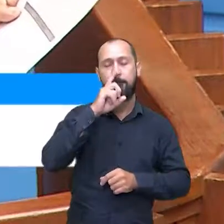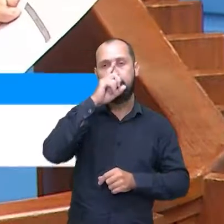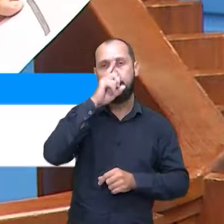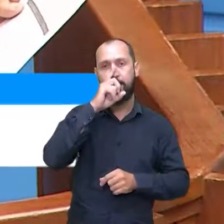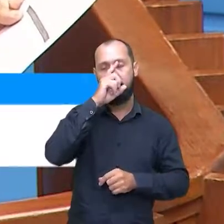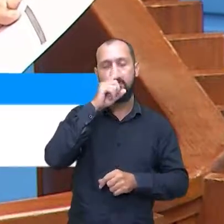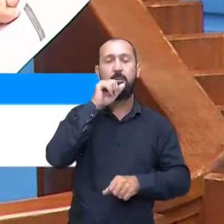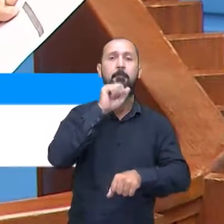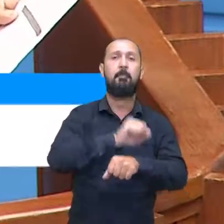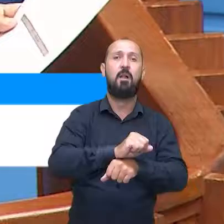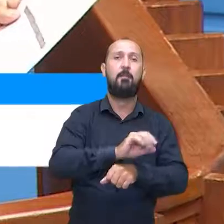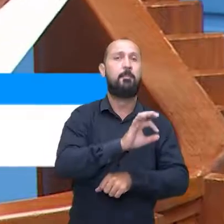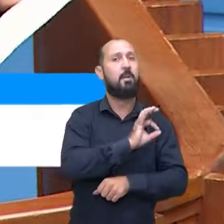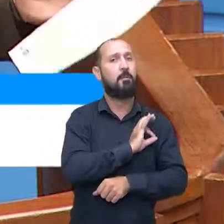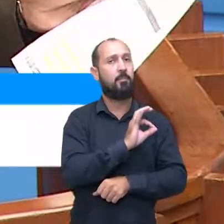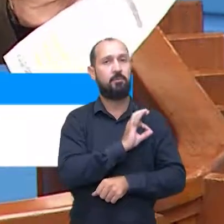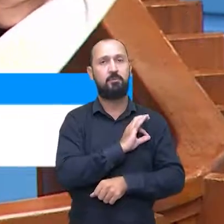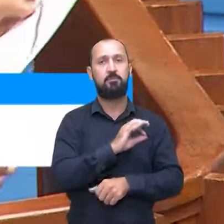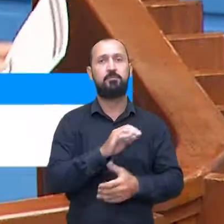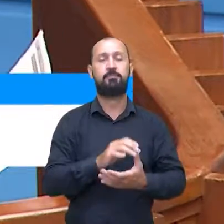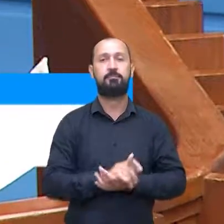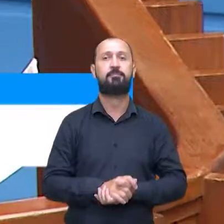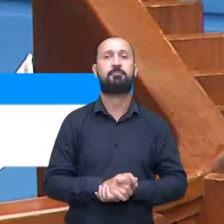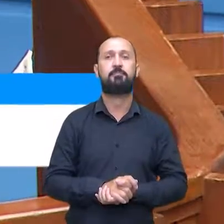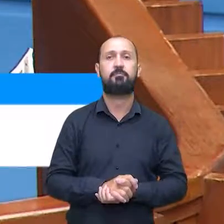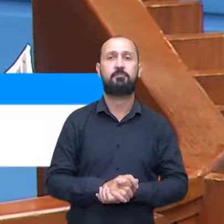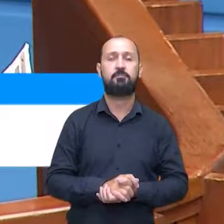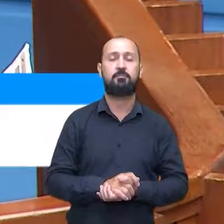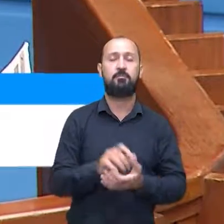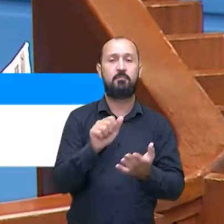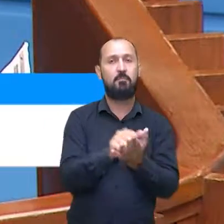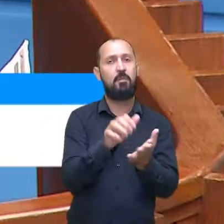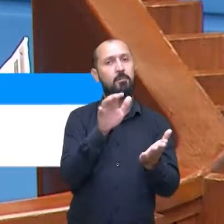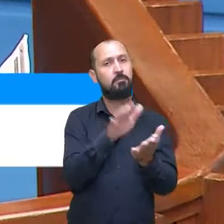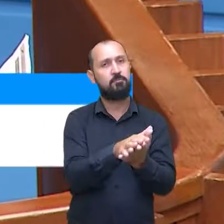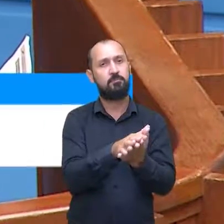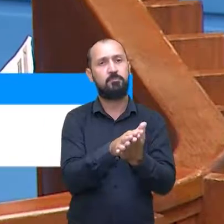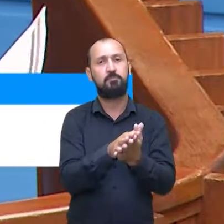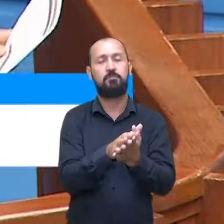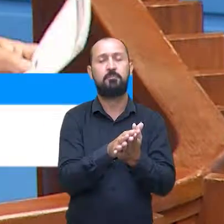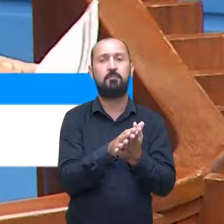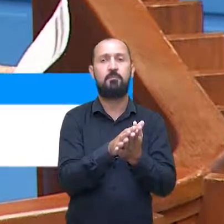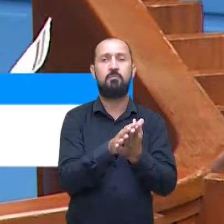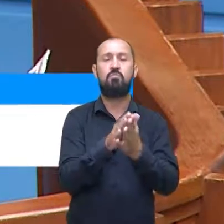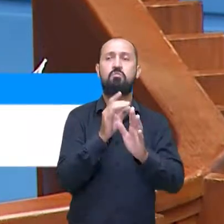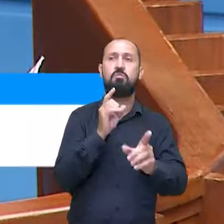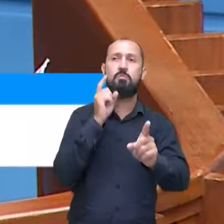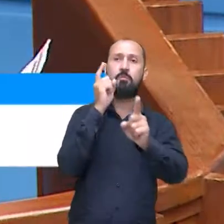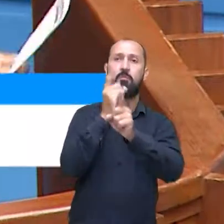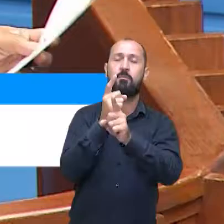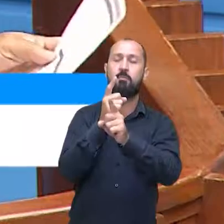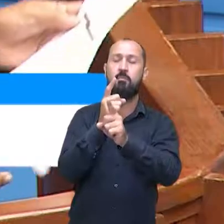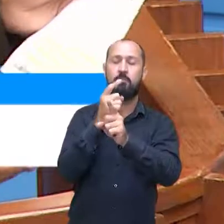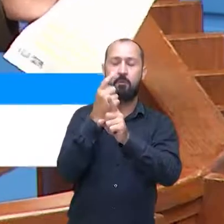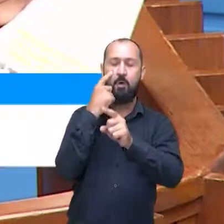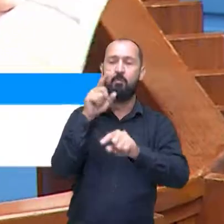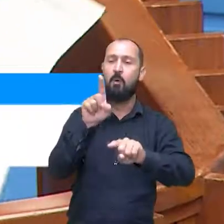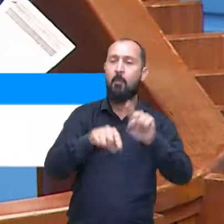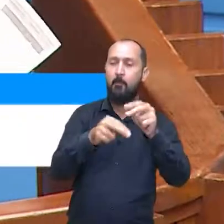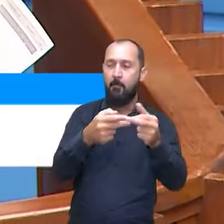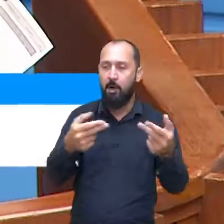outros trechos, ela está arriscada a ser barrada pela Polícia Ambiental, a ser multada, a